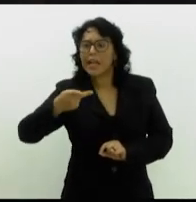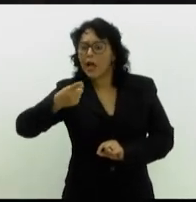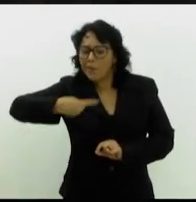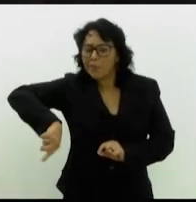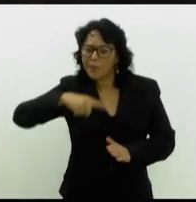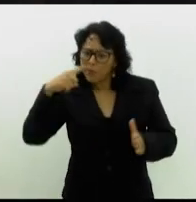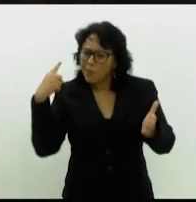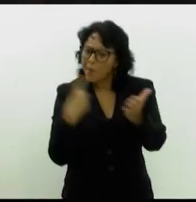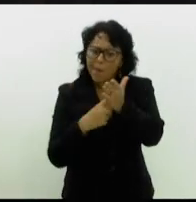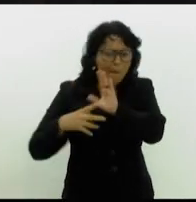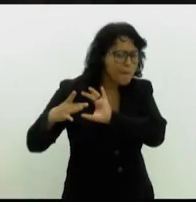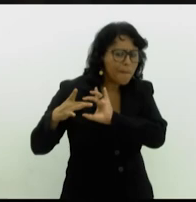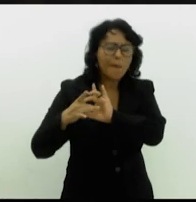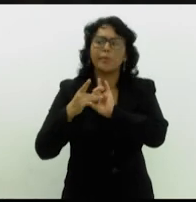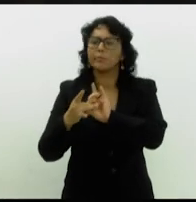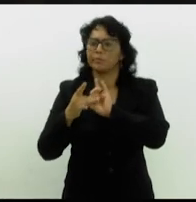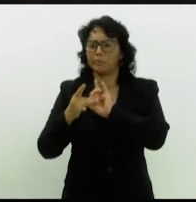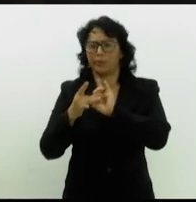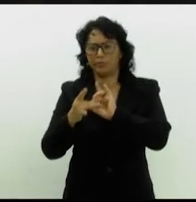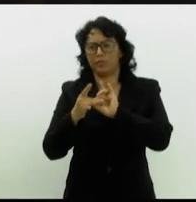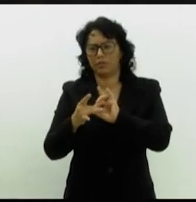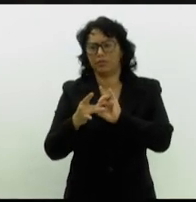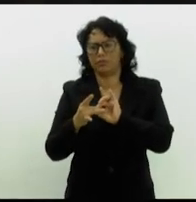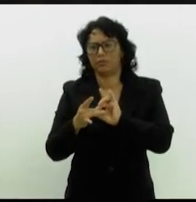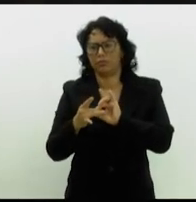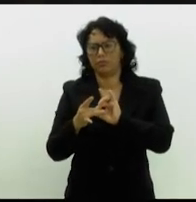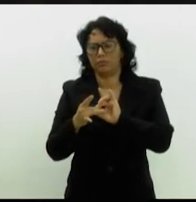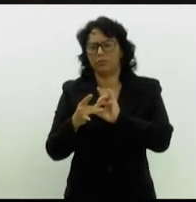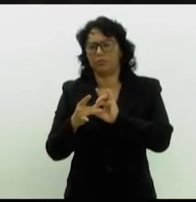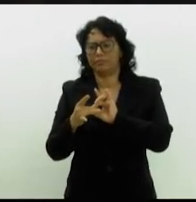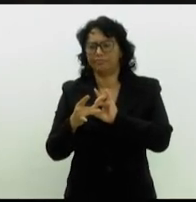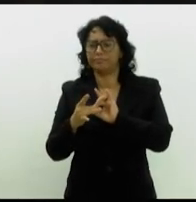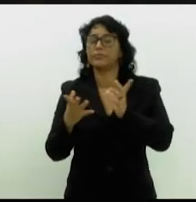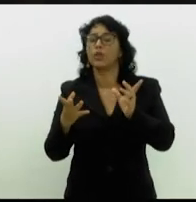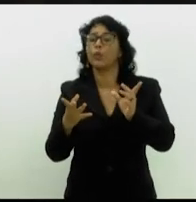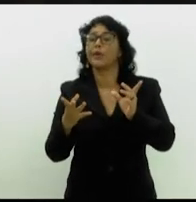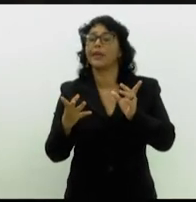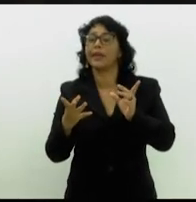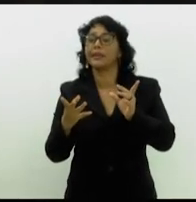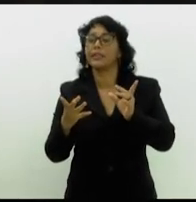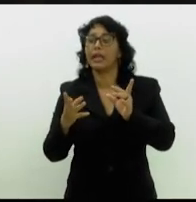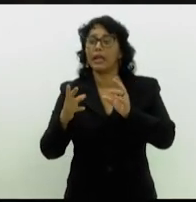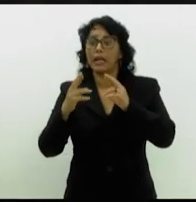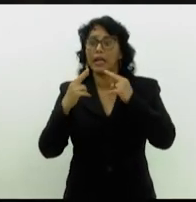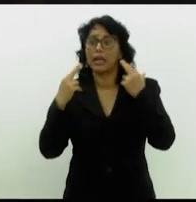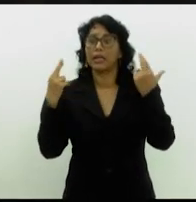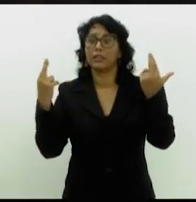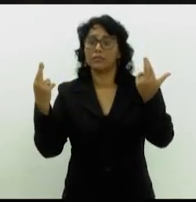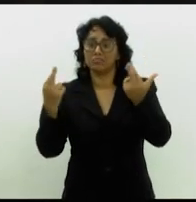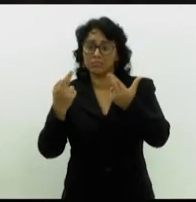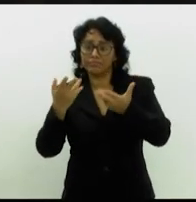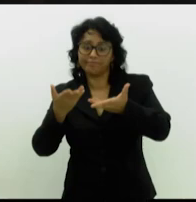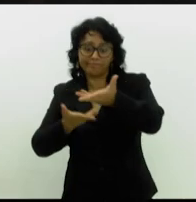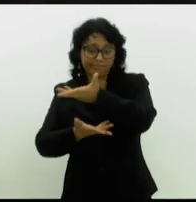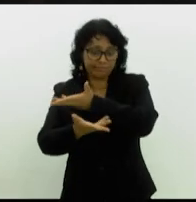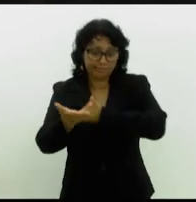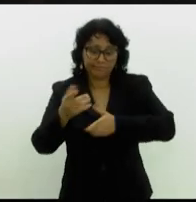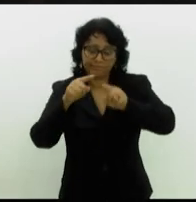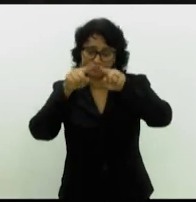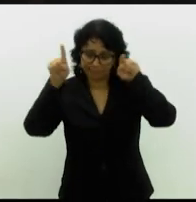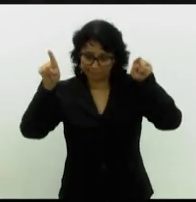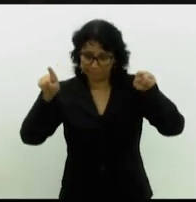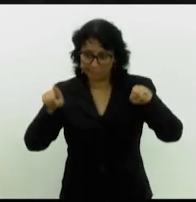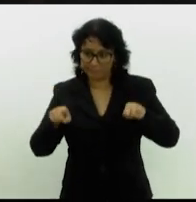apoio da categoria em relação a pauta dos Servidores o fos perd fez um importante